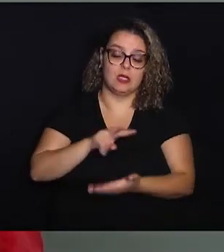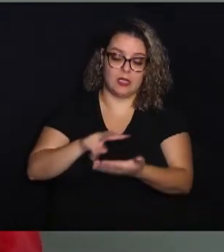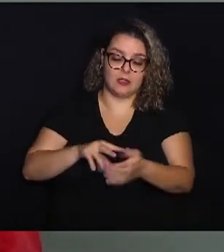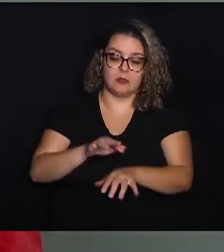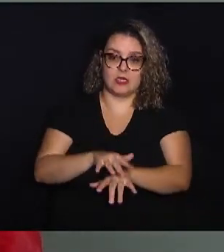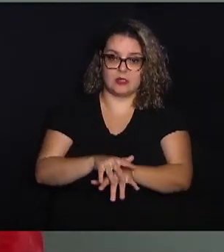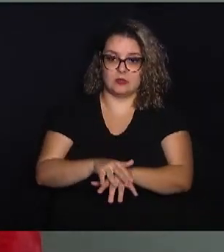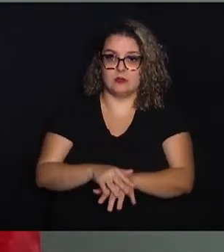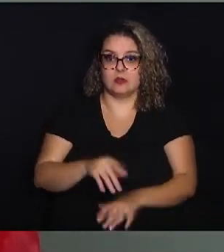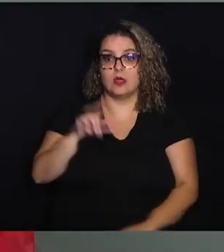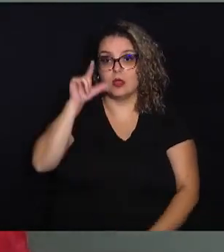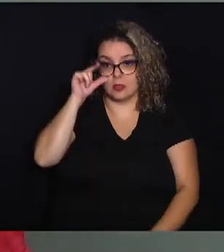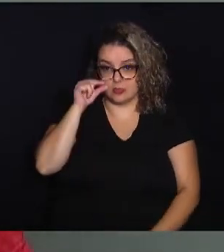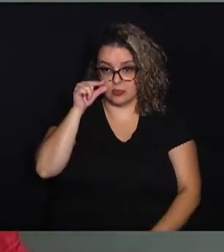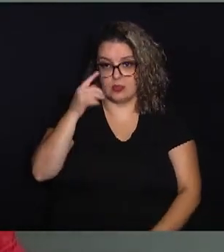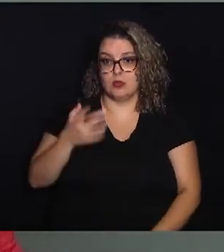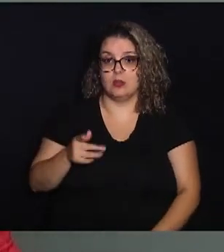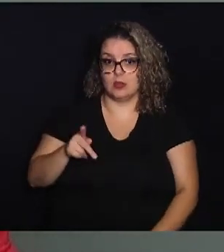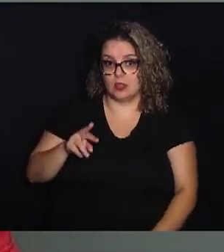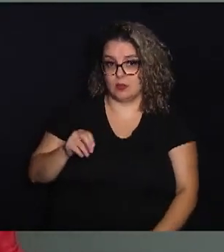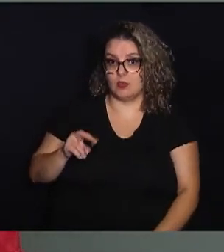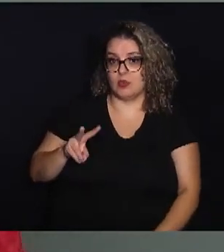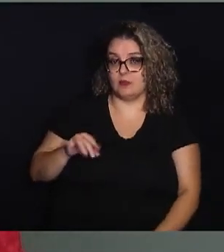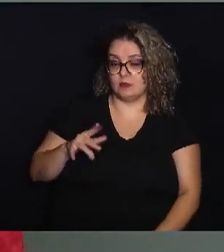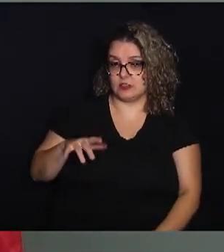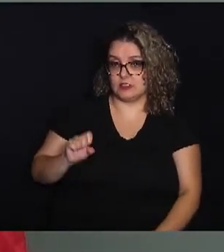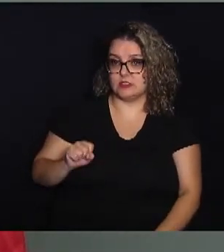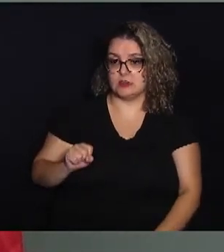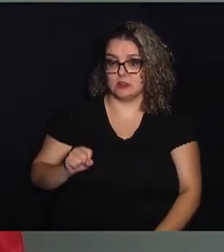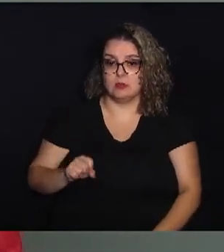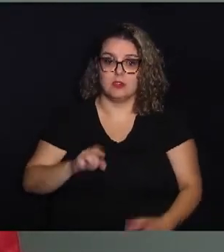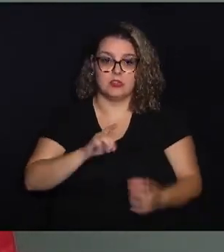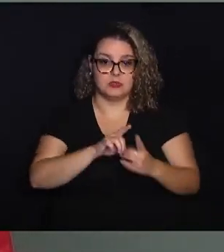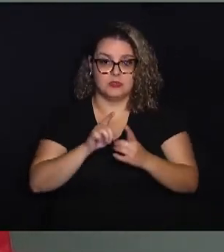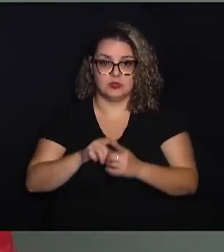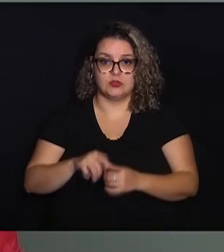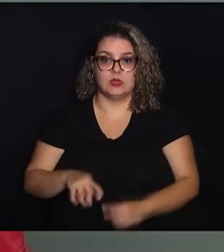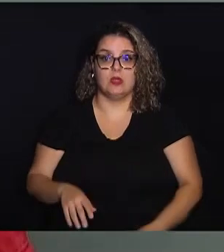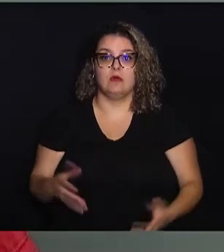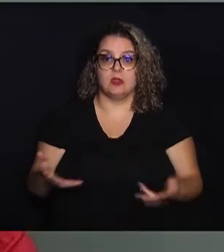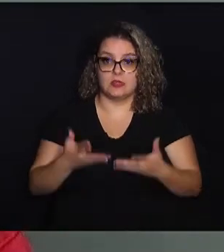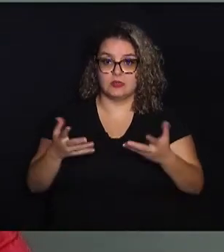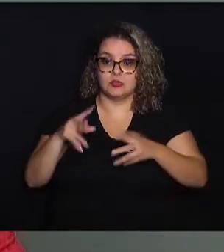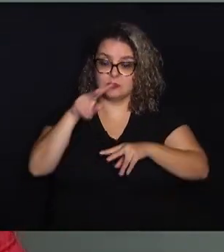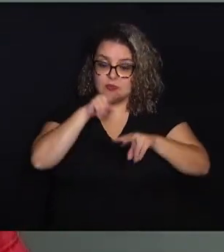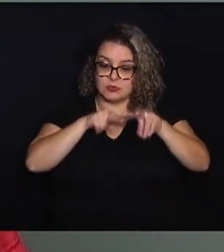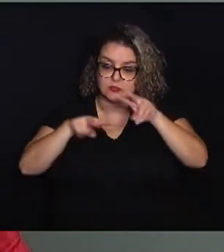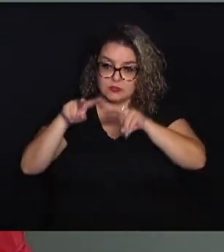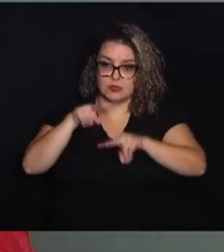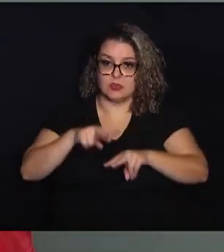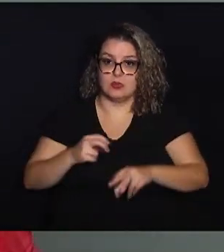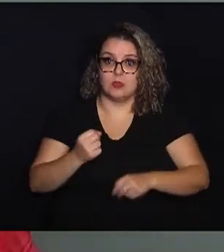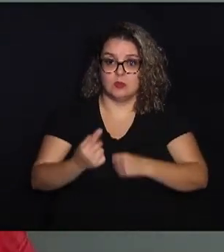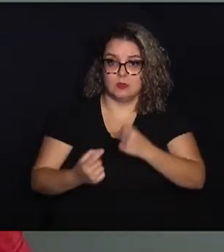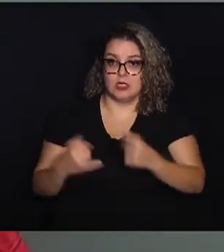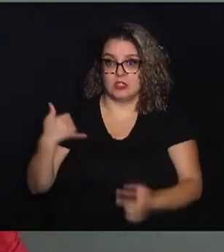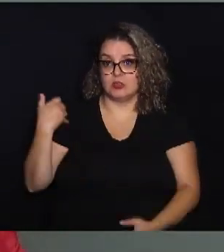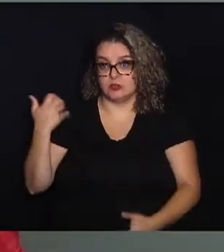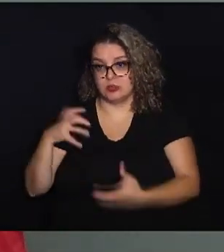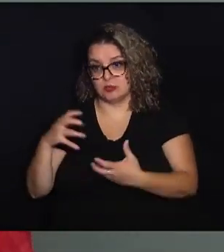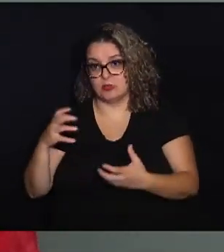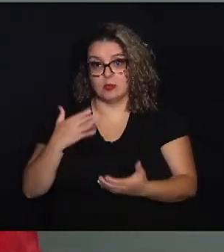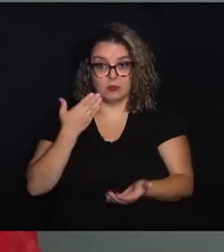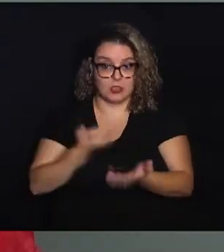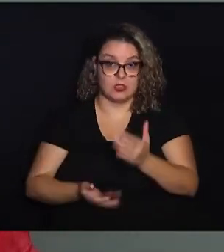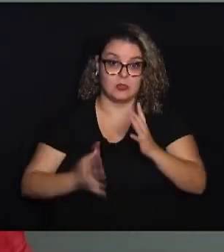eram baixa visão, que a Provisão também atende, né, a baixa visão, faz a estimulação visual, mas alguns adultos perderam